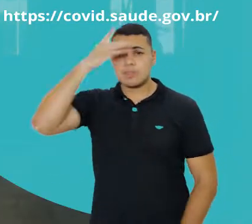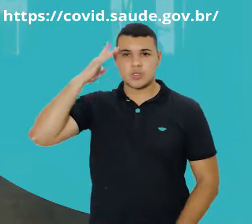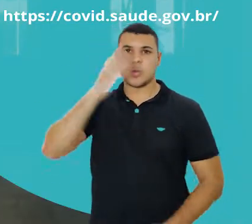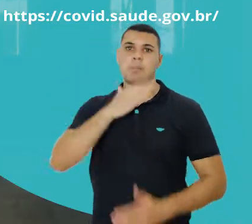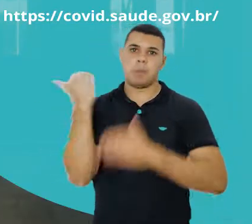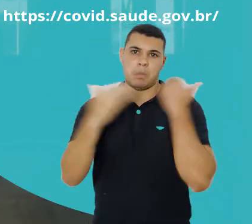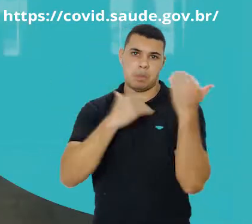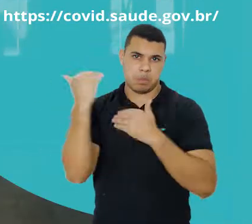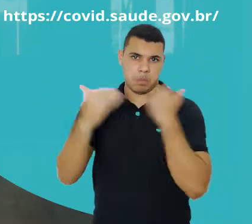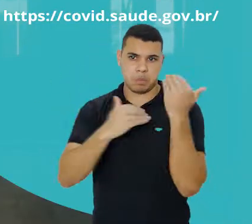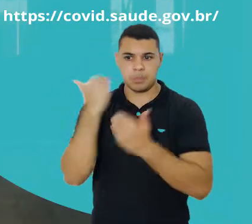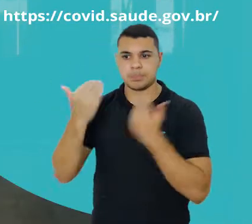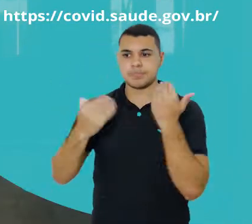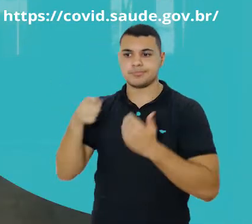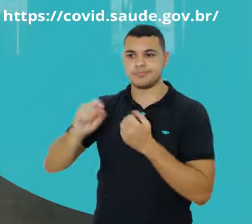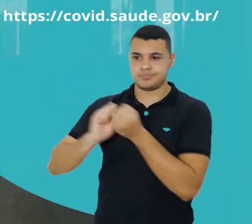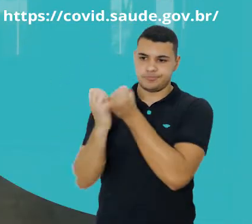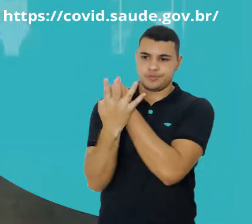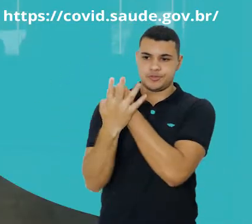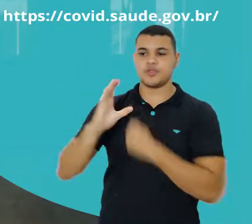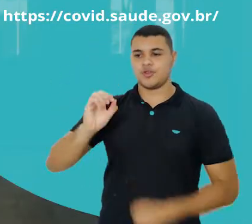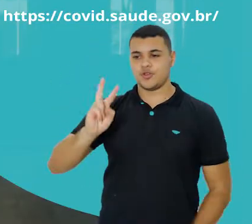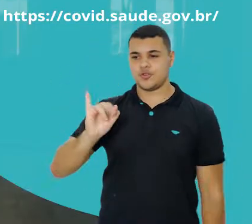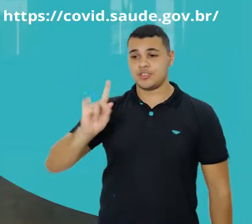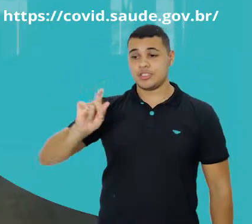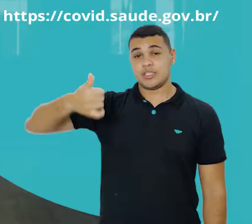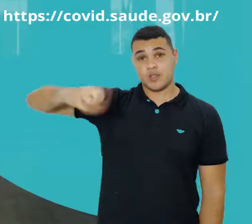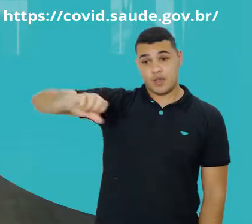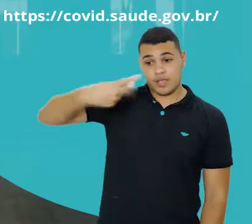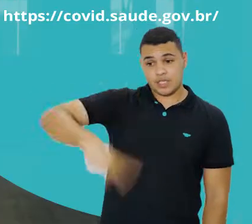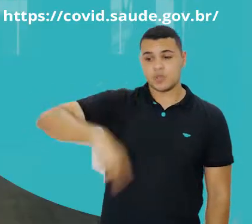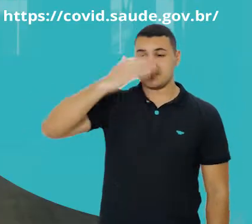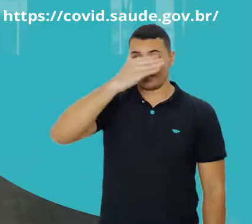124.614 óbitos por Covid-19 aqui no Brasil.